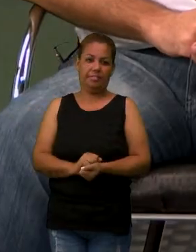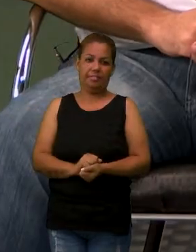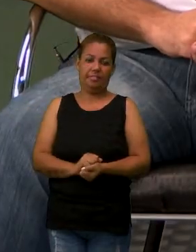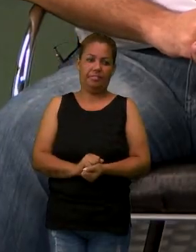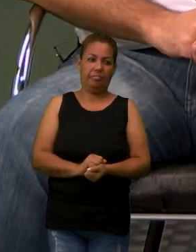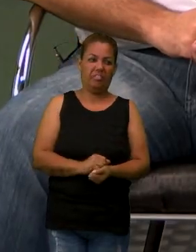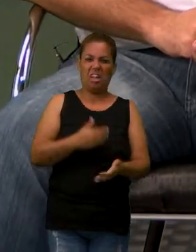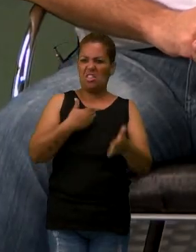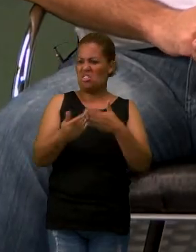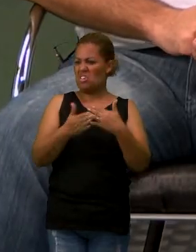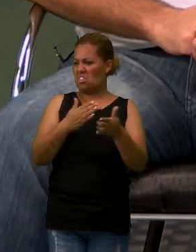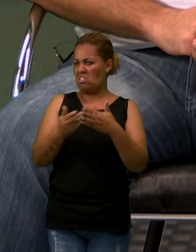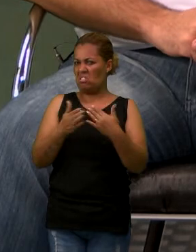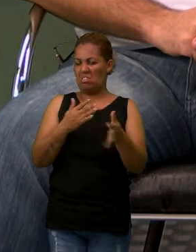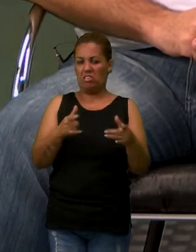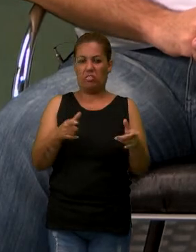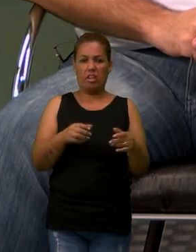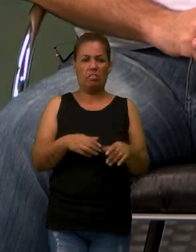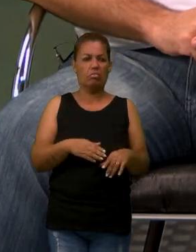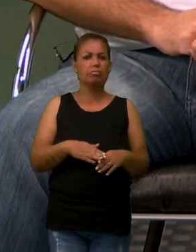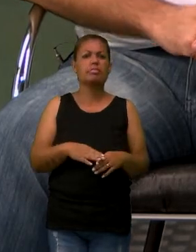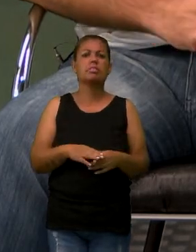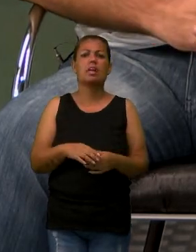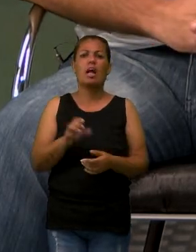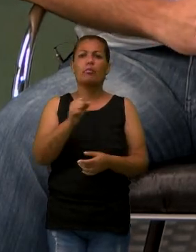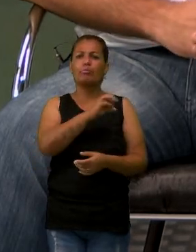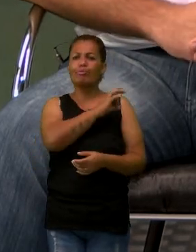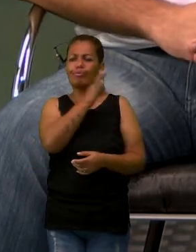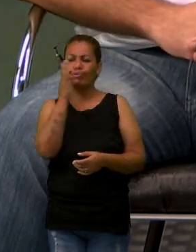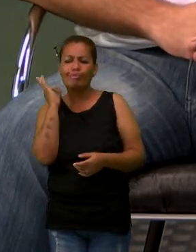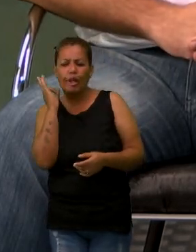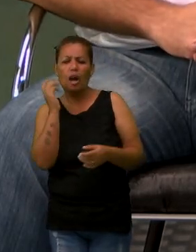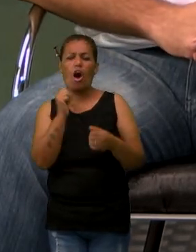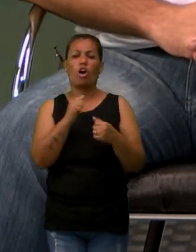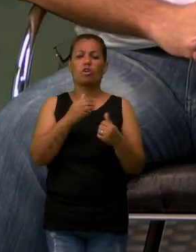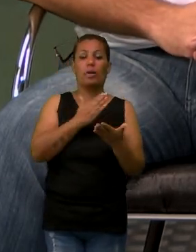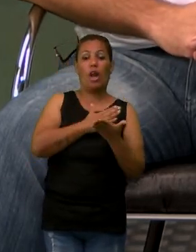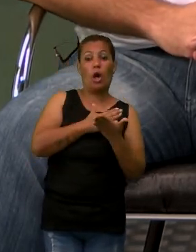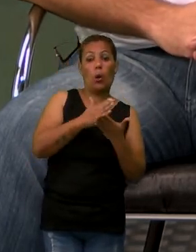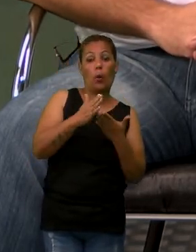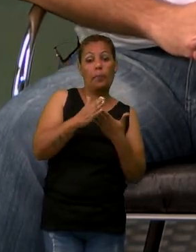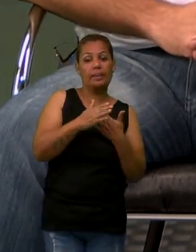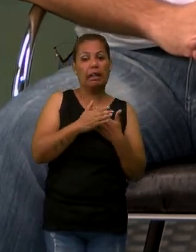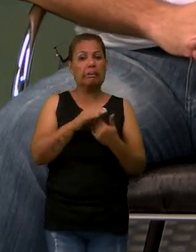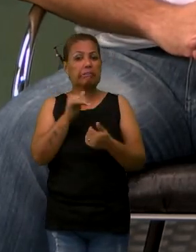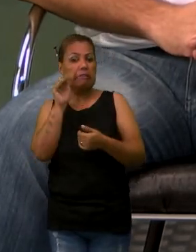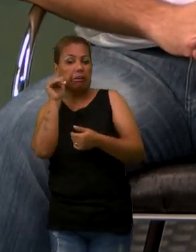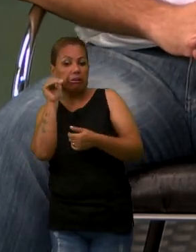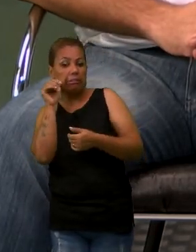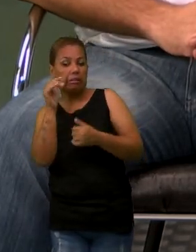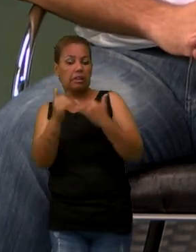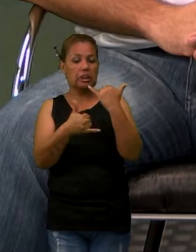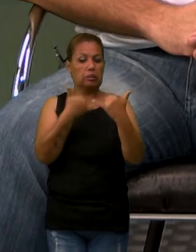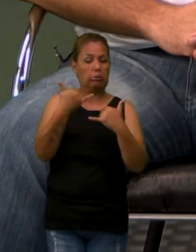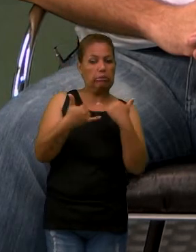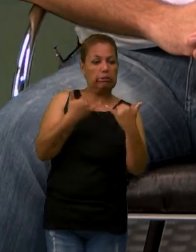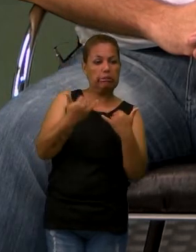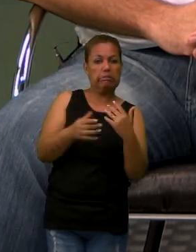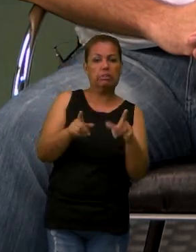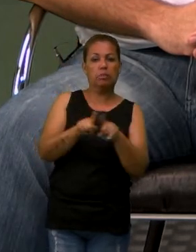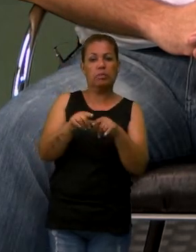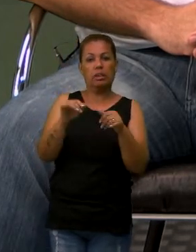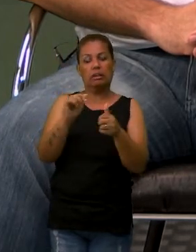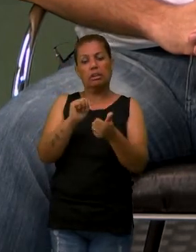acho que qualquer atividade desse tipo é ótimo com a criança para ela começar a ter feito meu interesse pelo esporte só pegar até uma